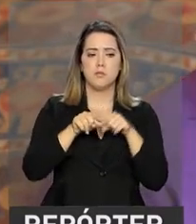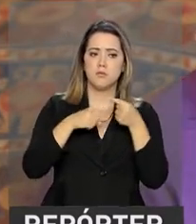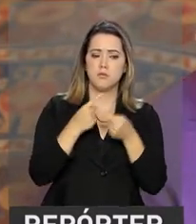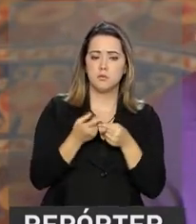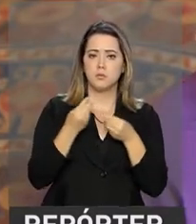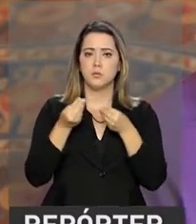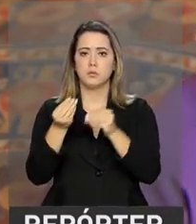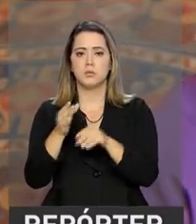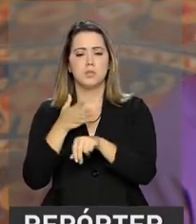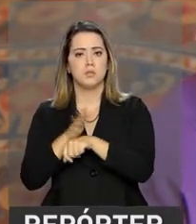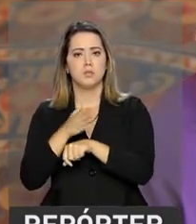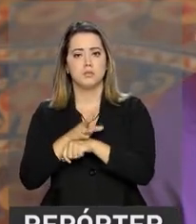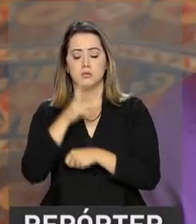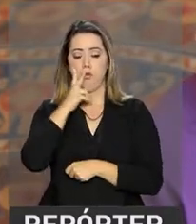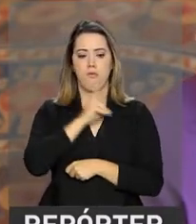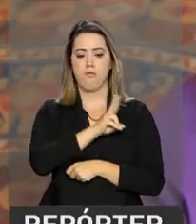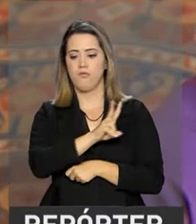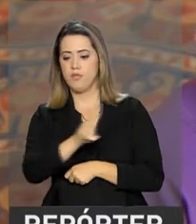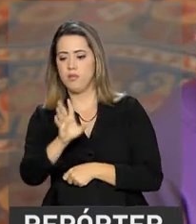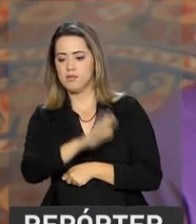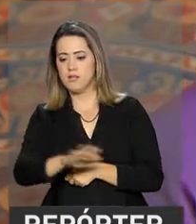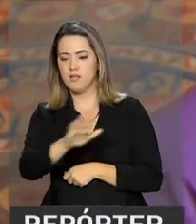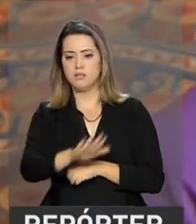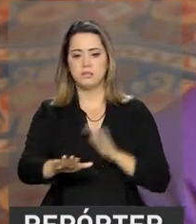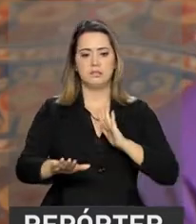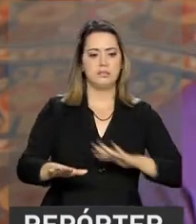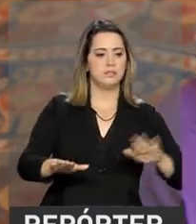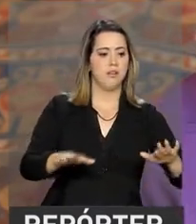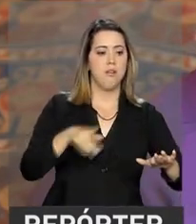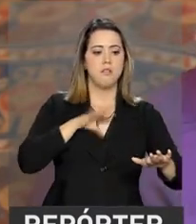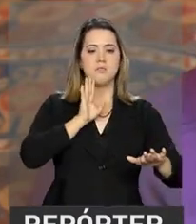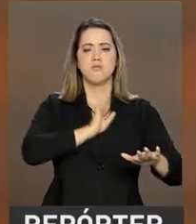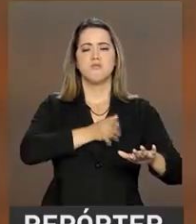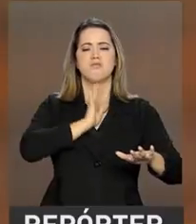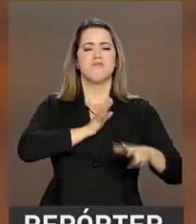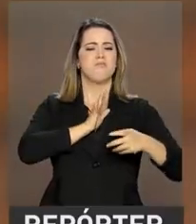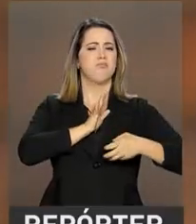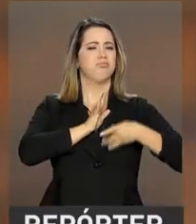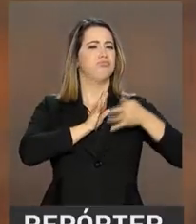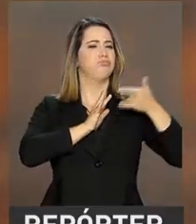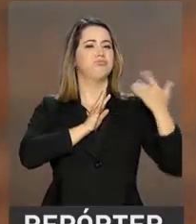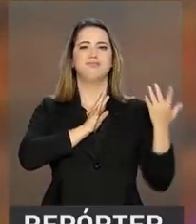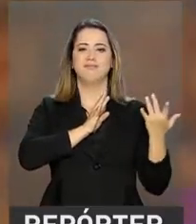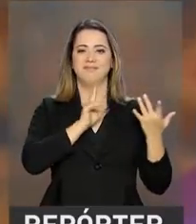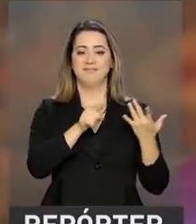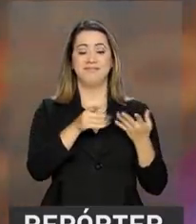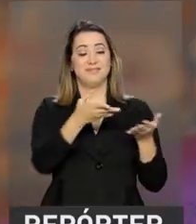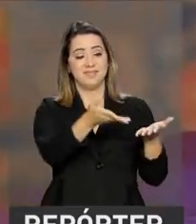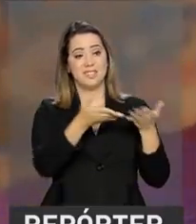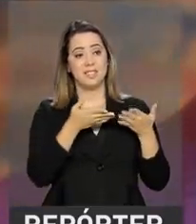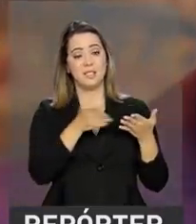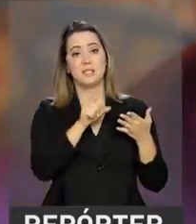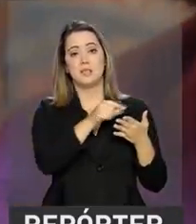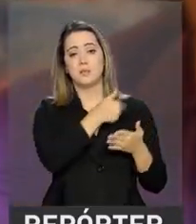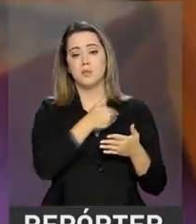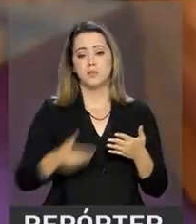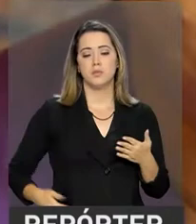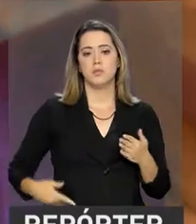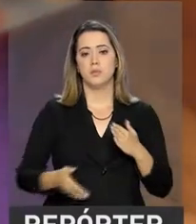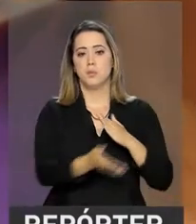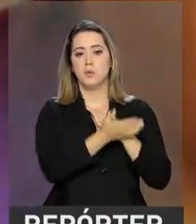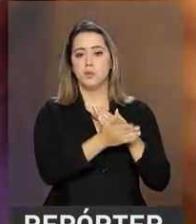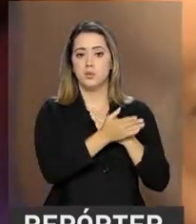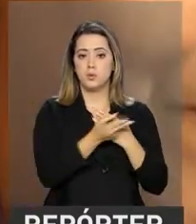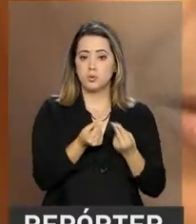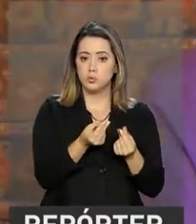treinamento, eu olhei as crianças e o coração bateu forte. Elizabeth recebeu do governo uma ajuda de custo para